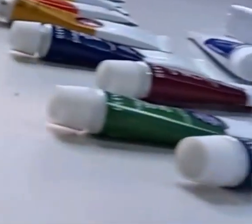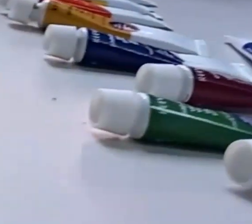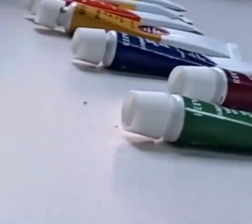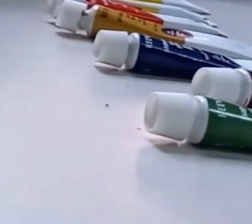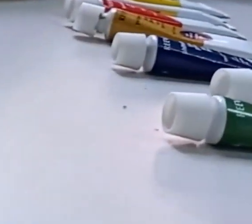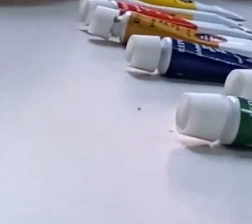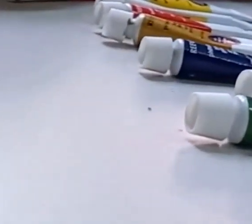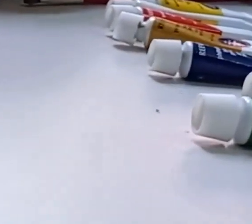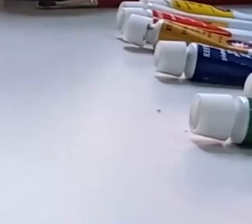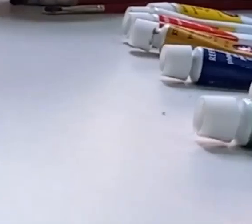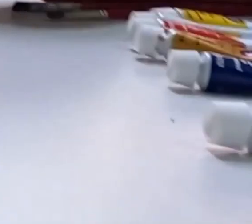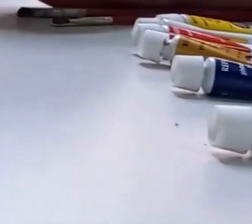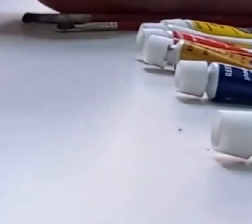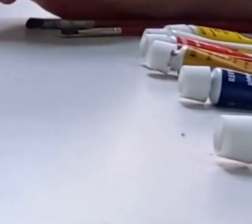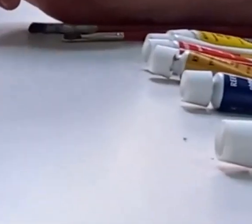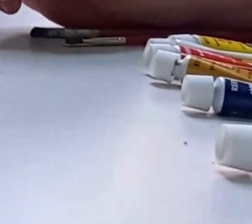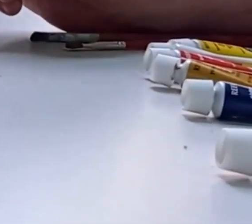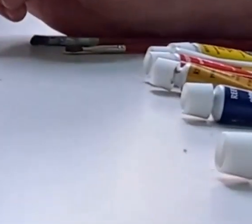Ai, ai.